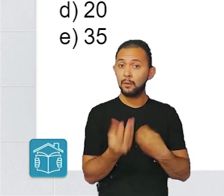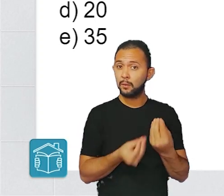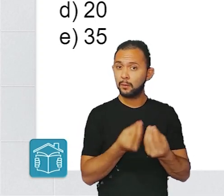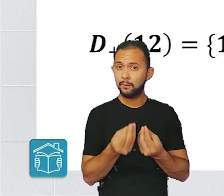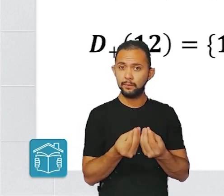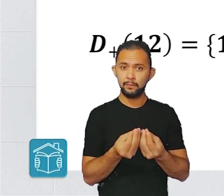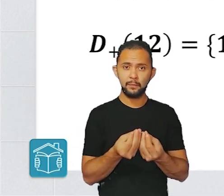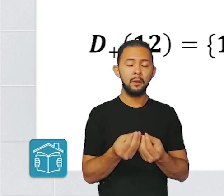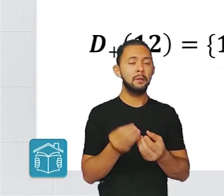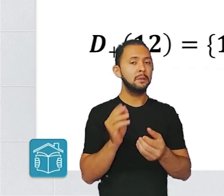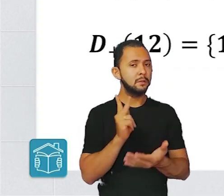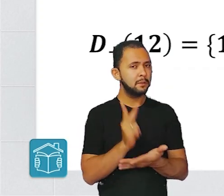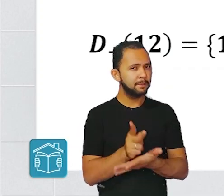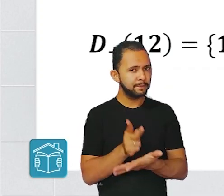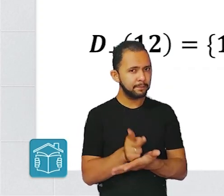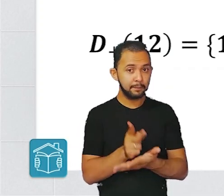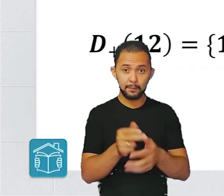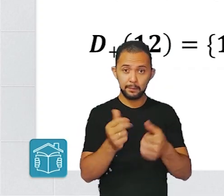tenho que verificar aqui